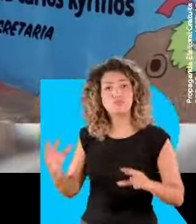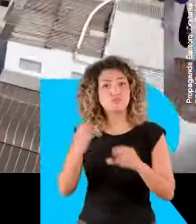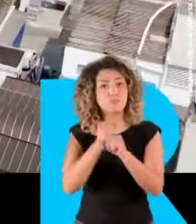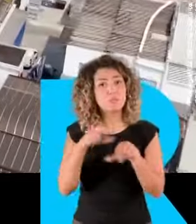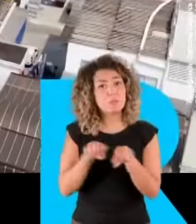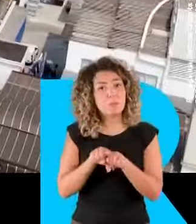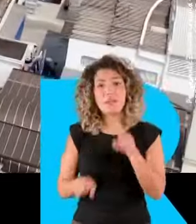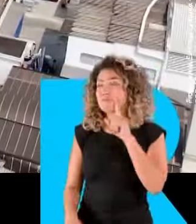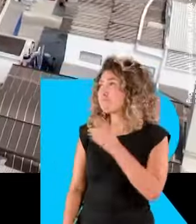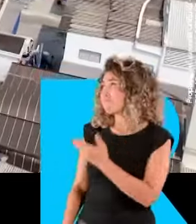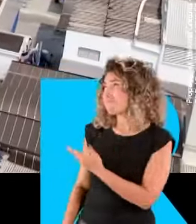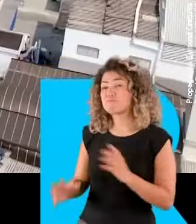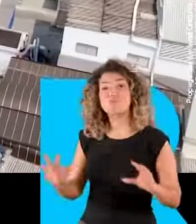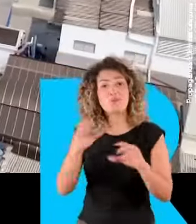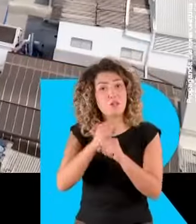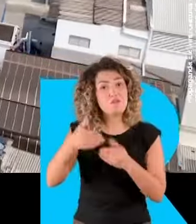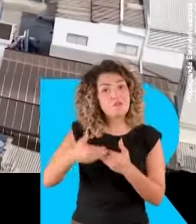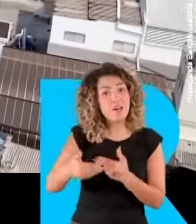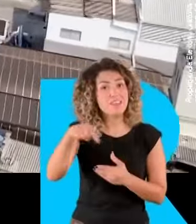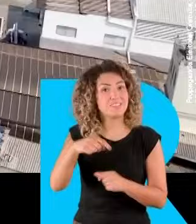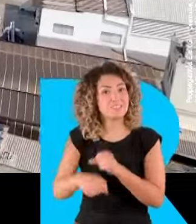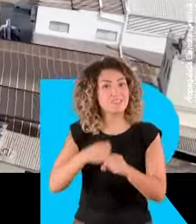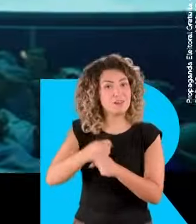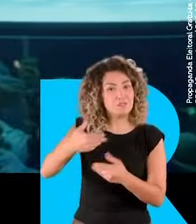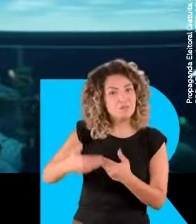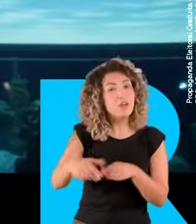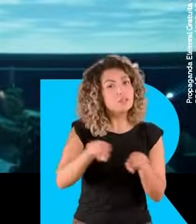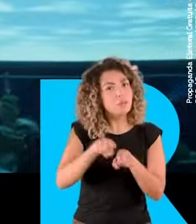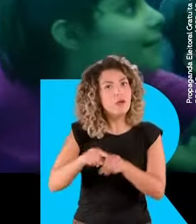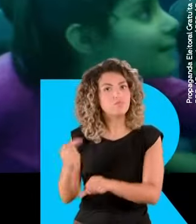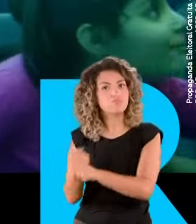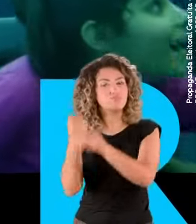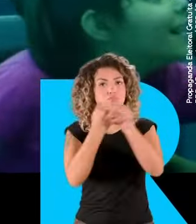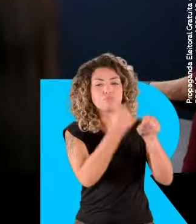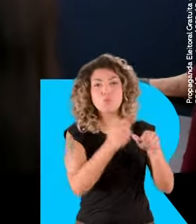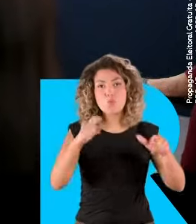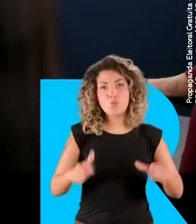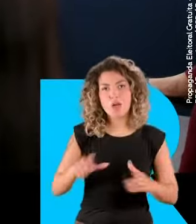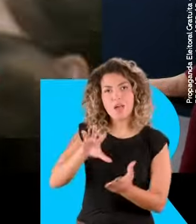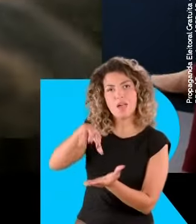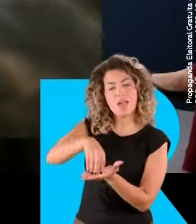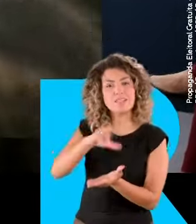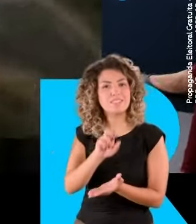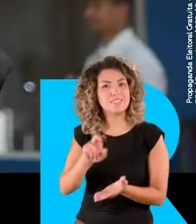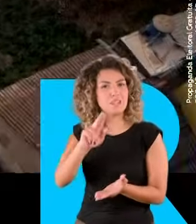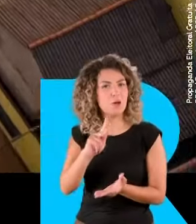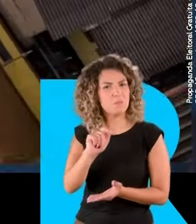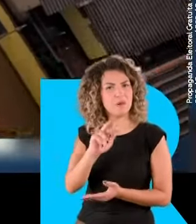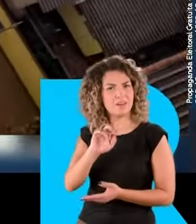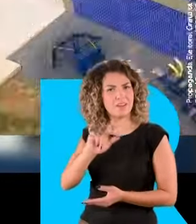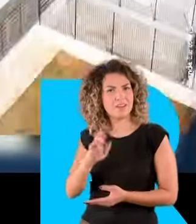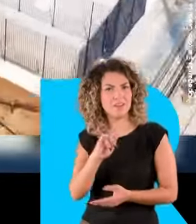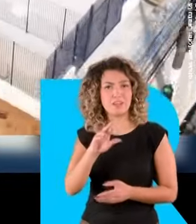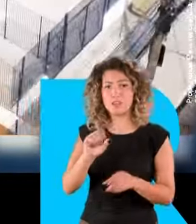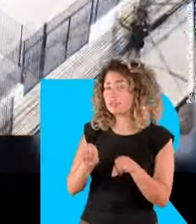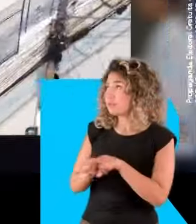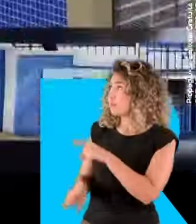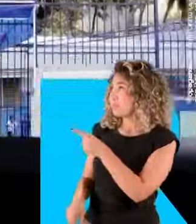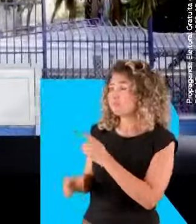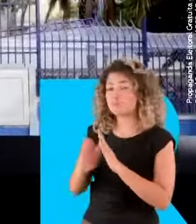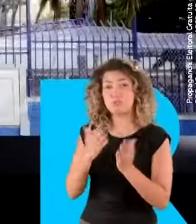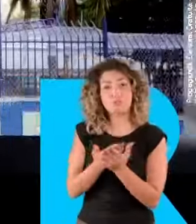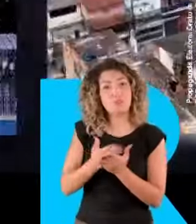outras 548 serão entregues ainda esse ano. Fez o Planetário do Céu Parelheiros, construiu